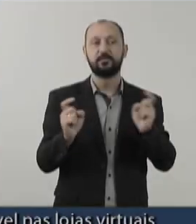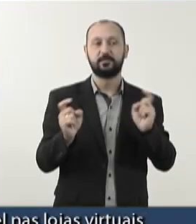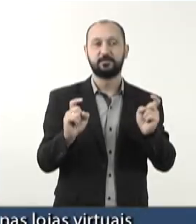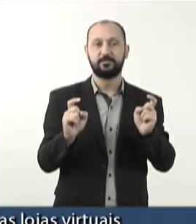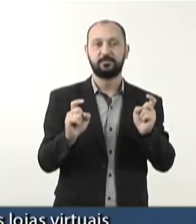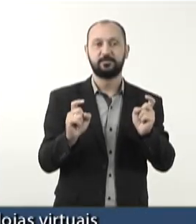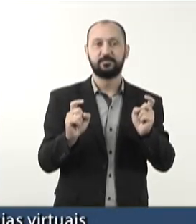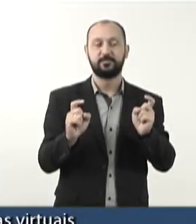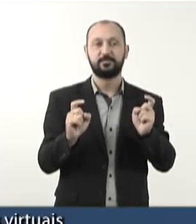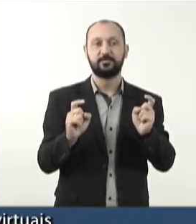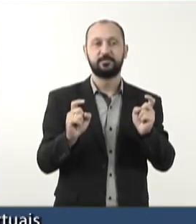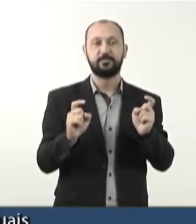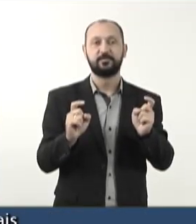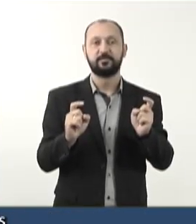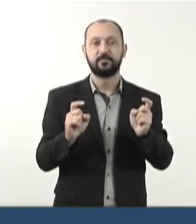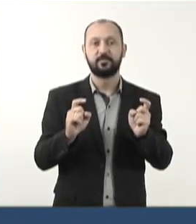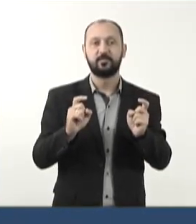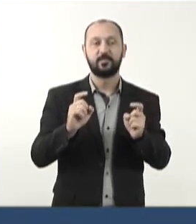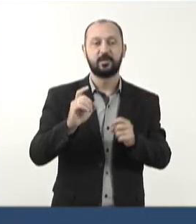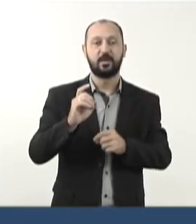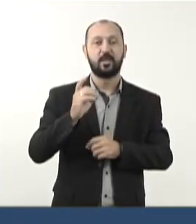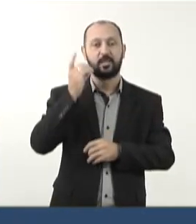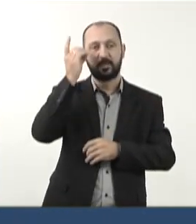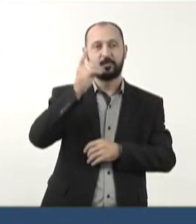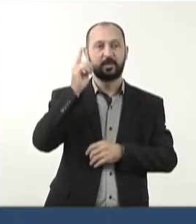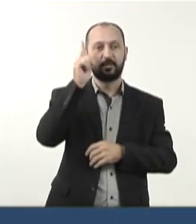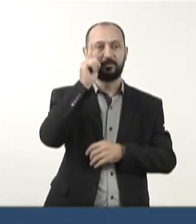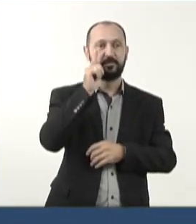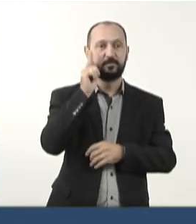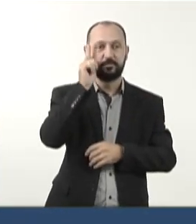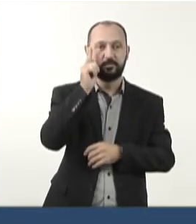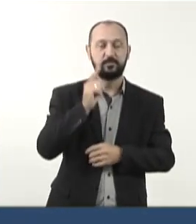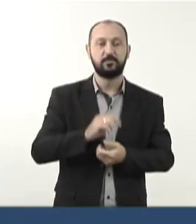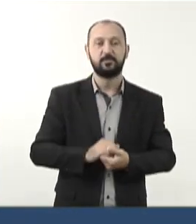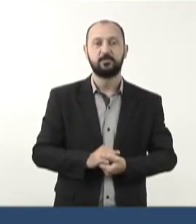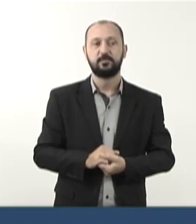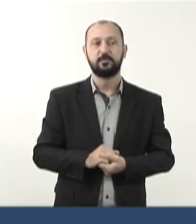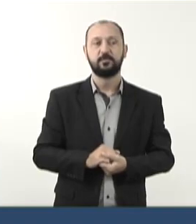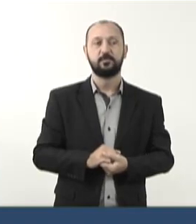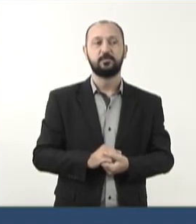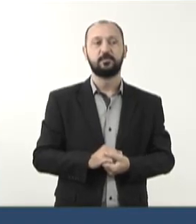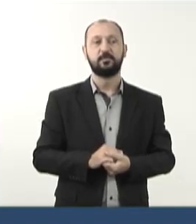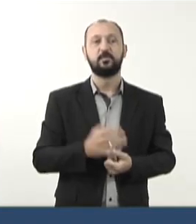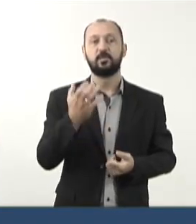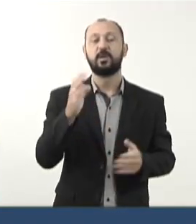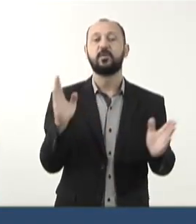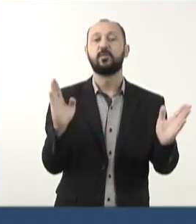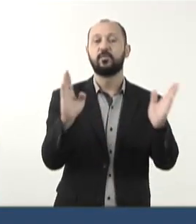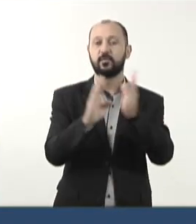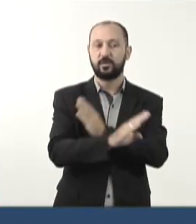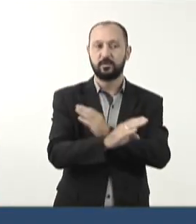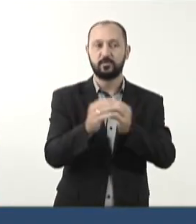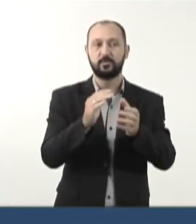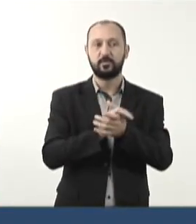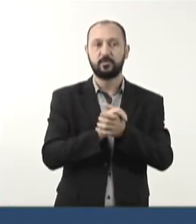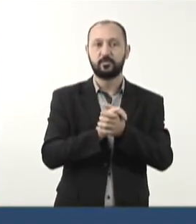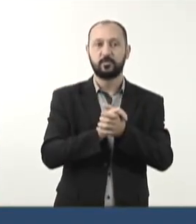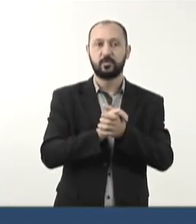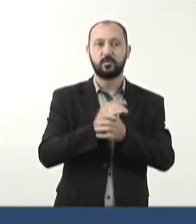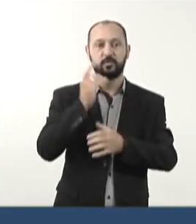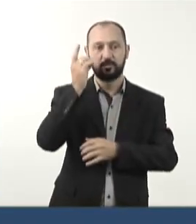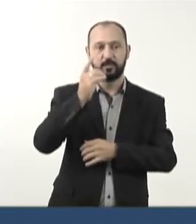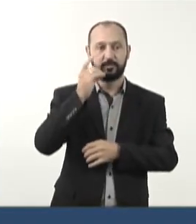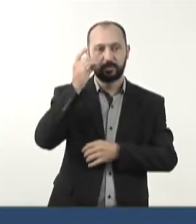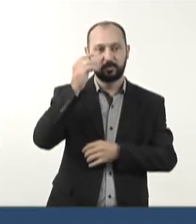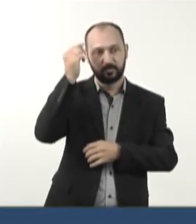A palavra, deputada Gleice Jane. Presidente, quero aqui inverter com o deputado Zé